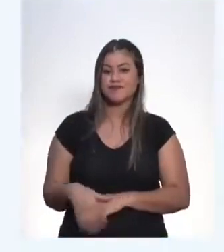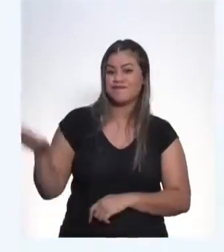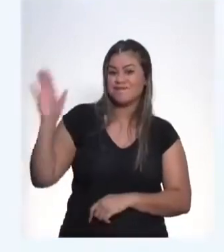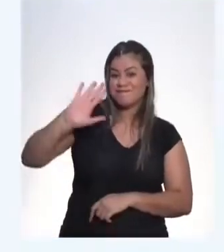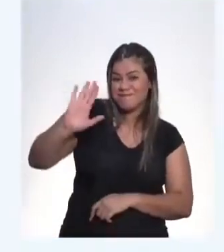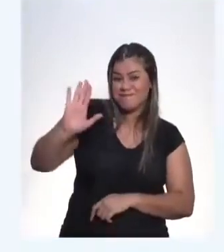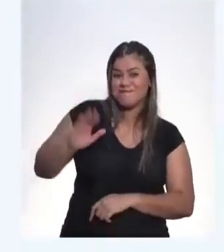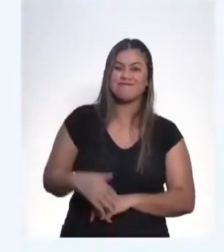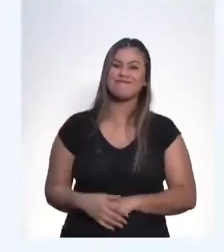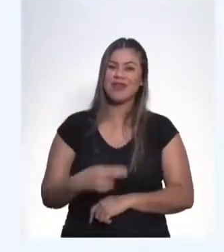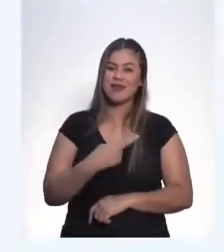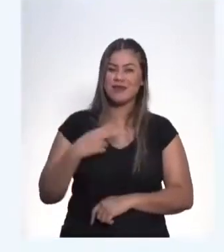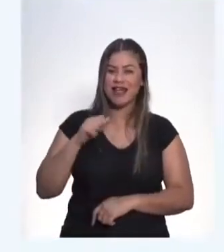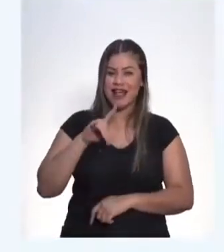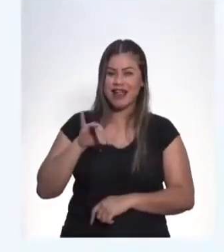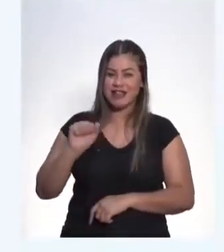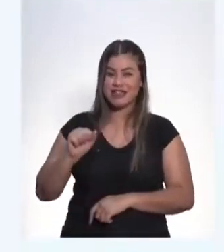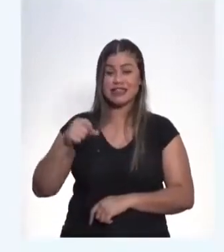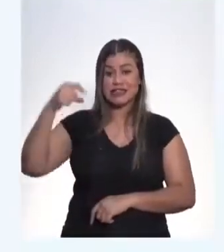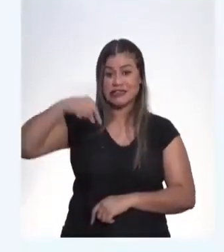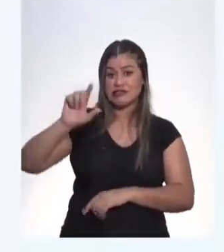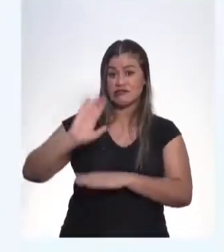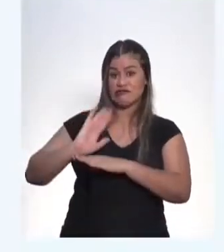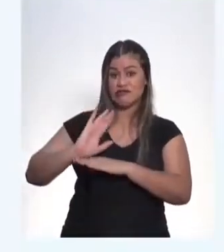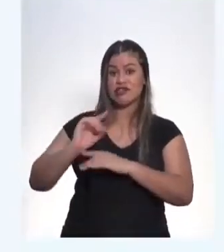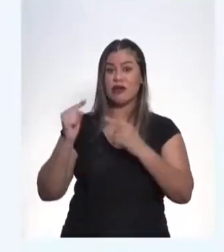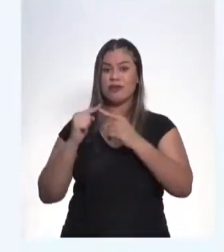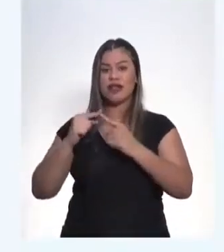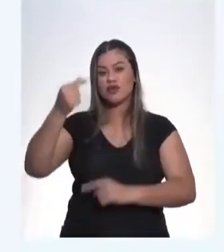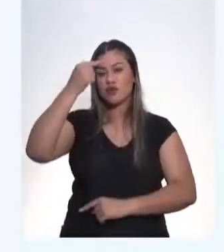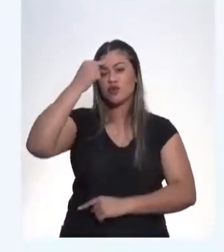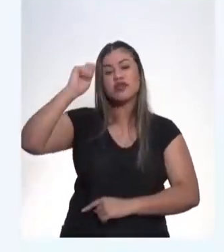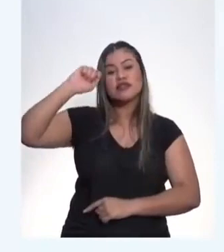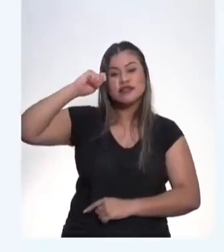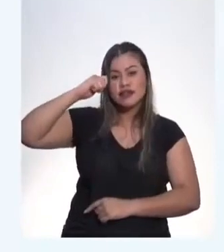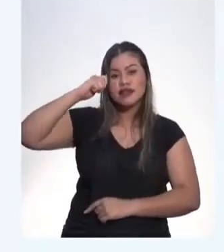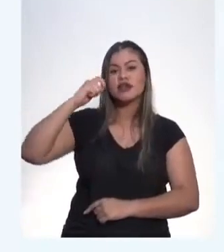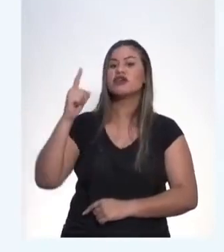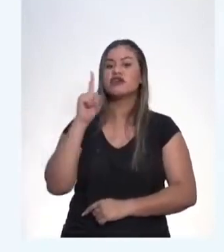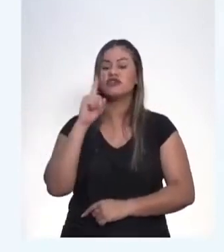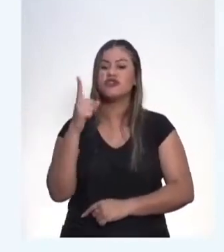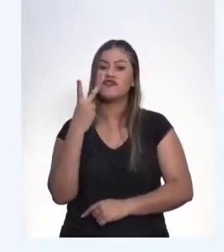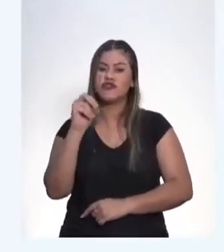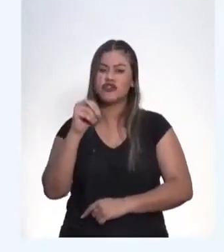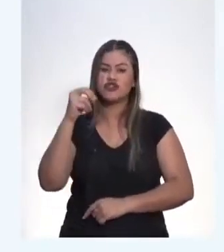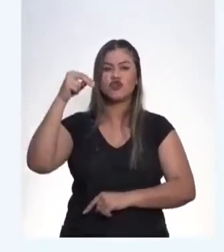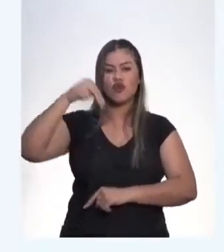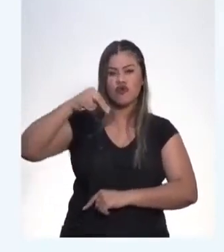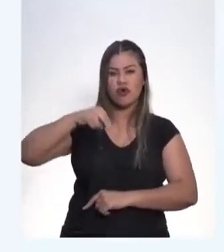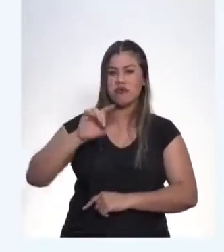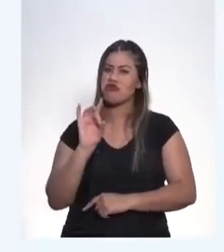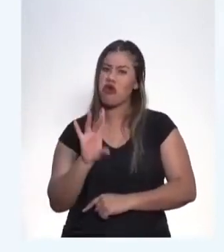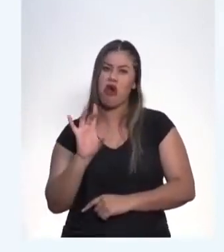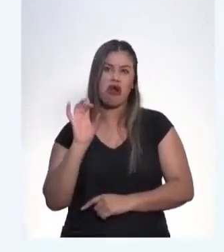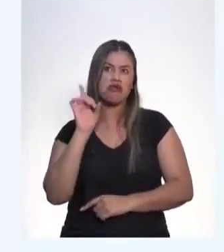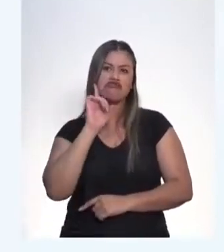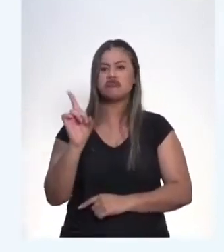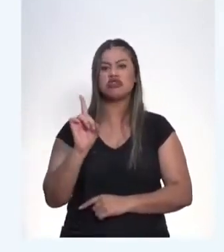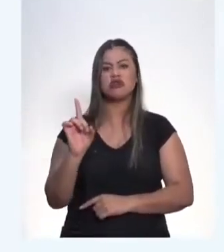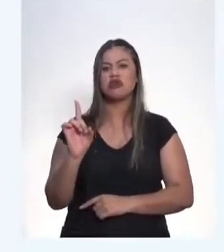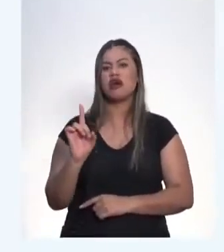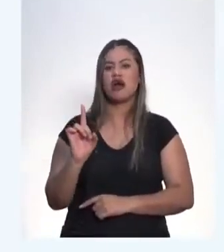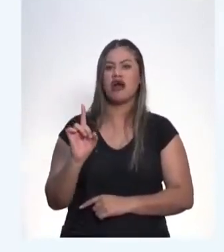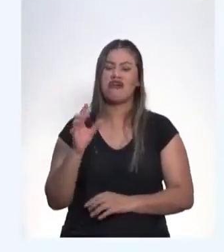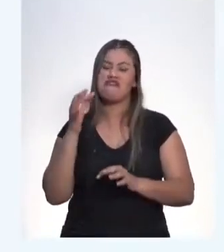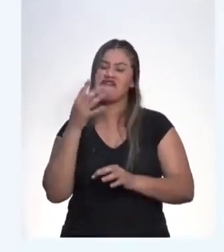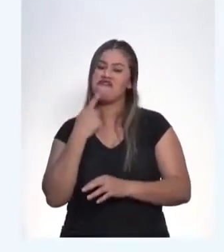Olá, eu sou Alice Burégio e nesse vídeo falarei sobre a consciência negra. O dia 20 de novembro é bem mais do que só uma data, é bem mais do que só